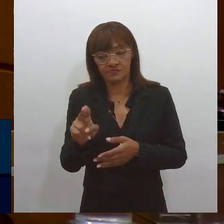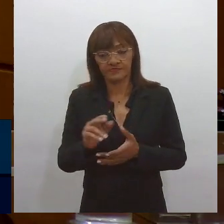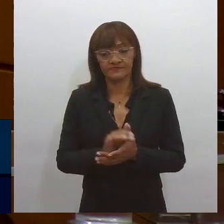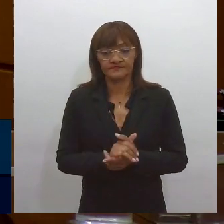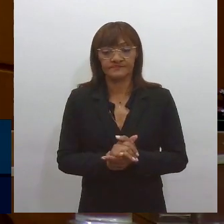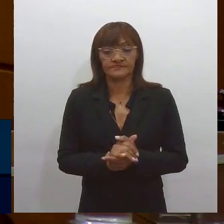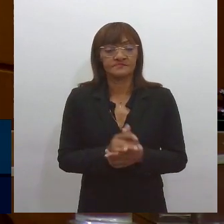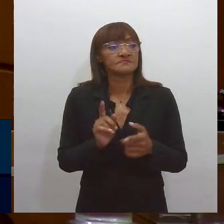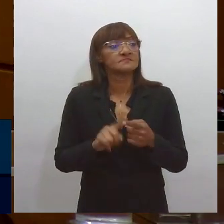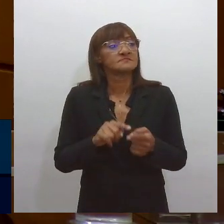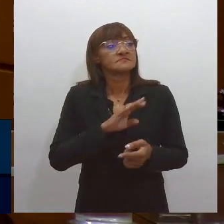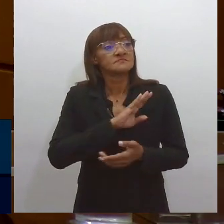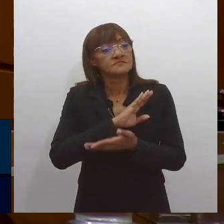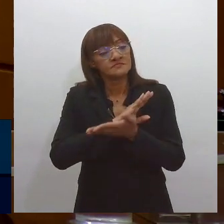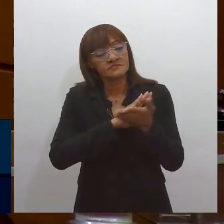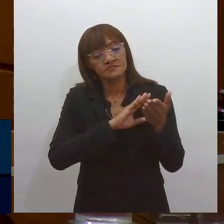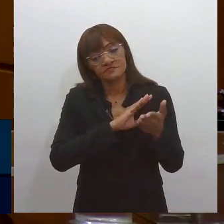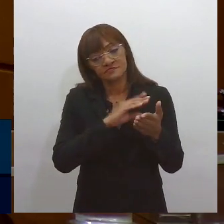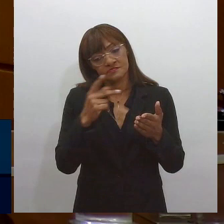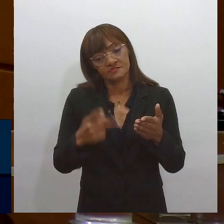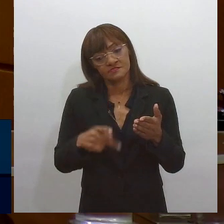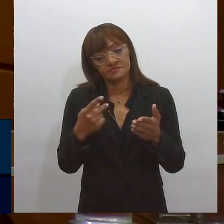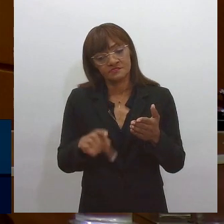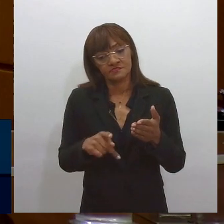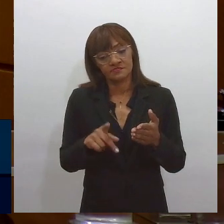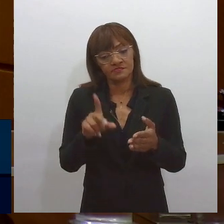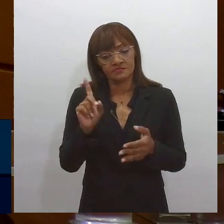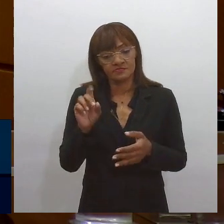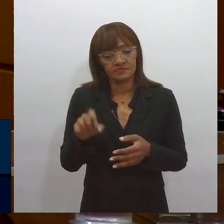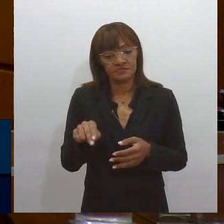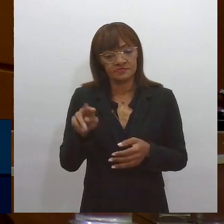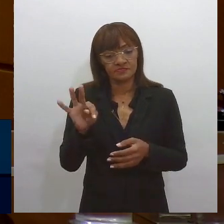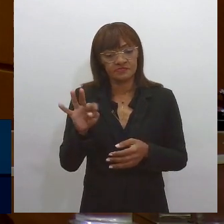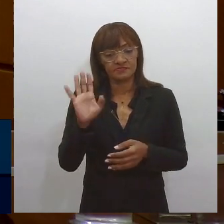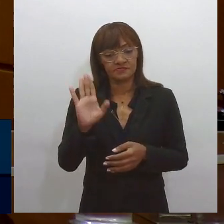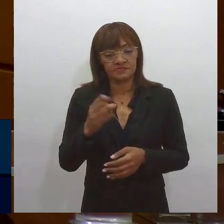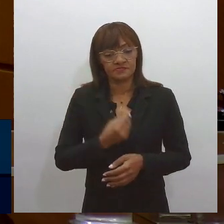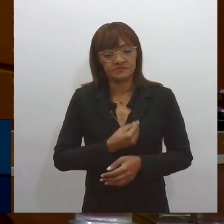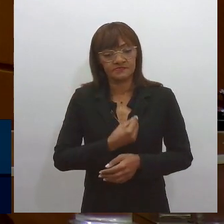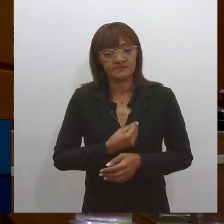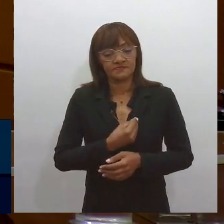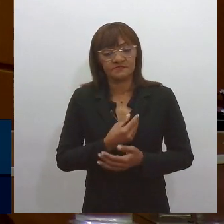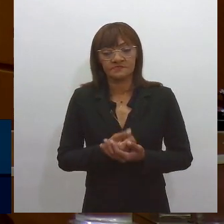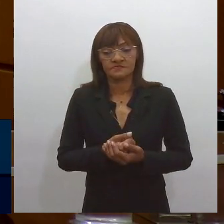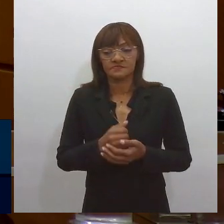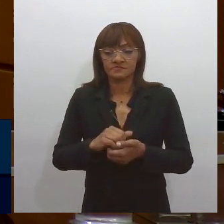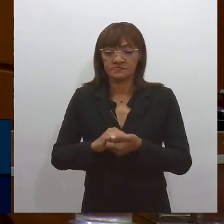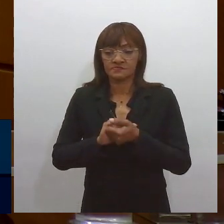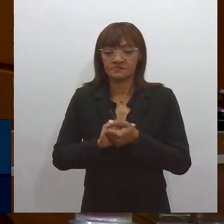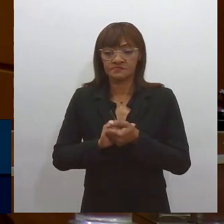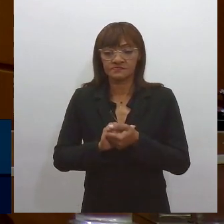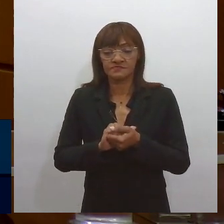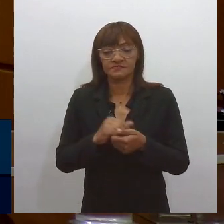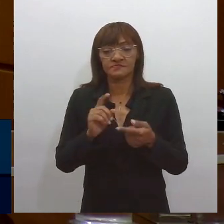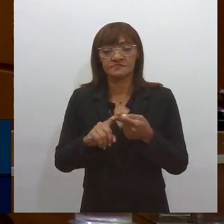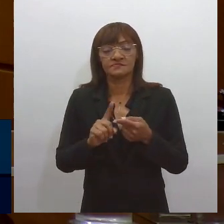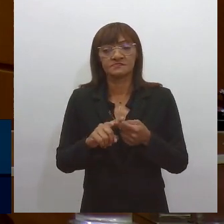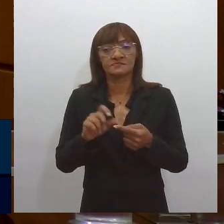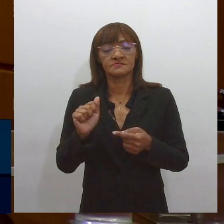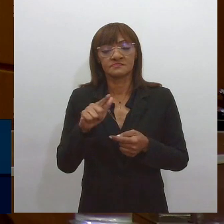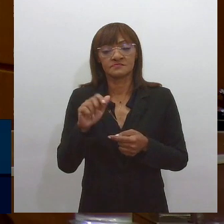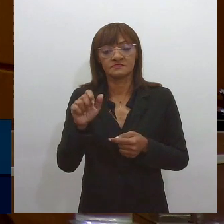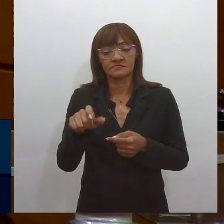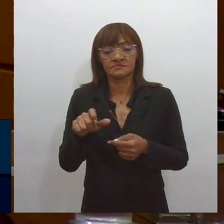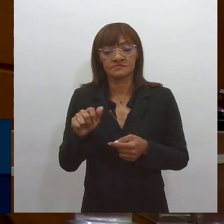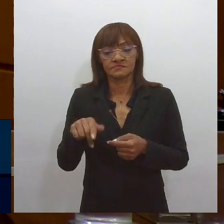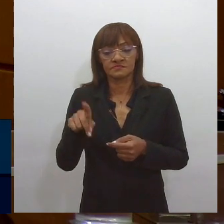do denit que estão aqui presentees queria cumprimentar o engenheiro Alexandre coordenador de engenharia já foi superintendente do denite aqui no estado